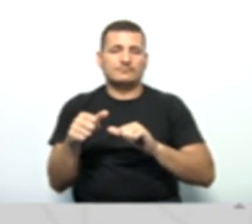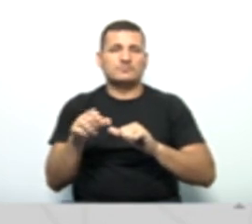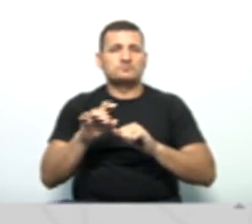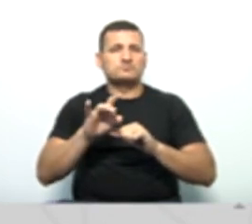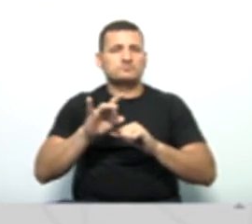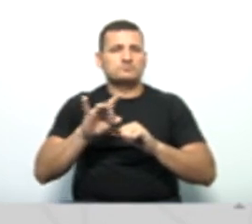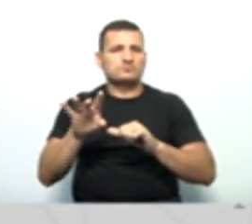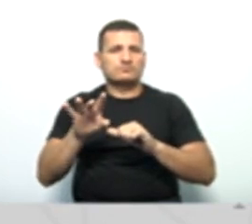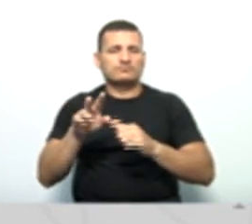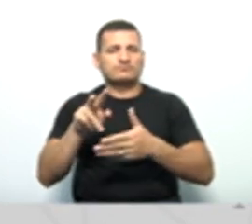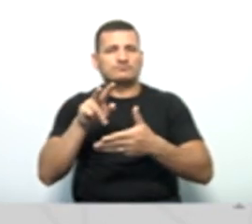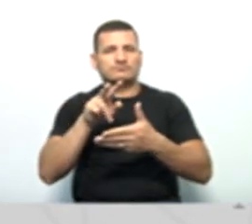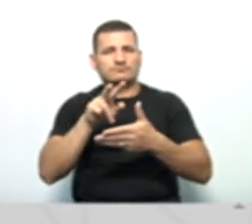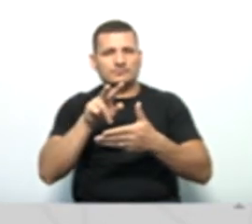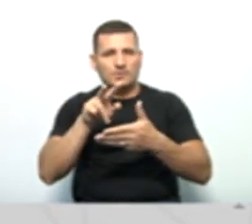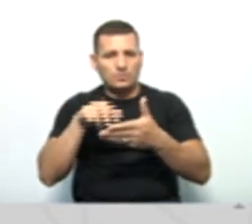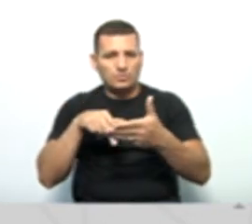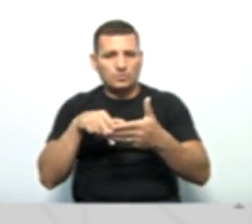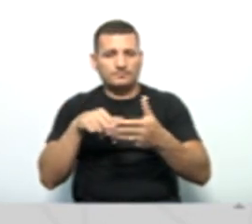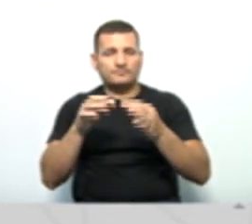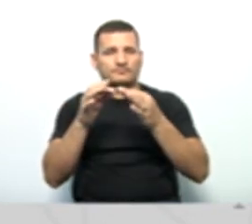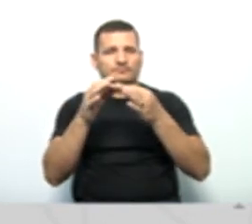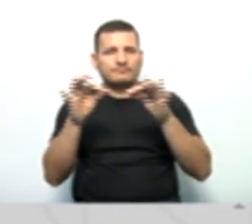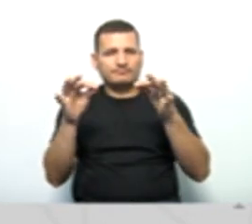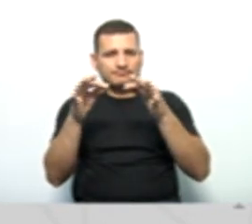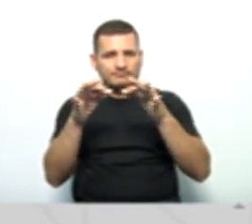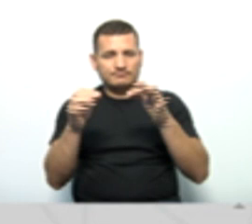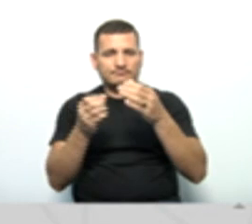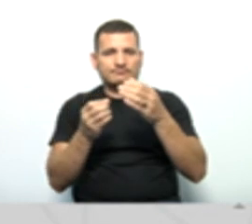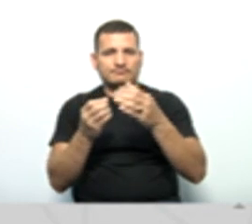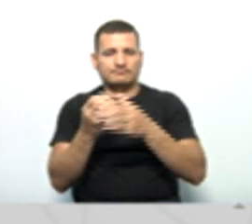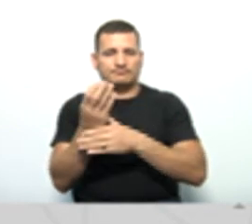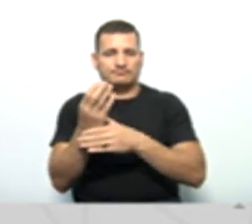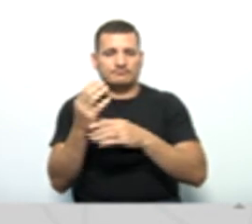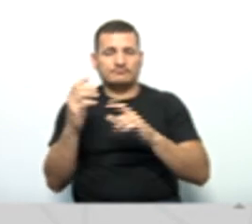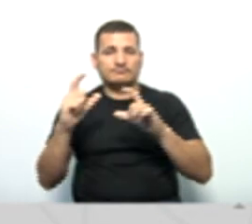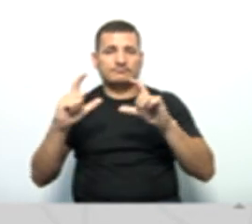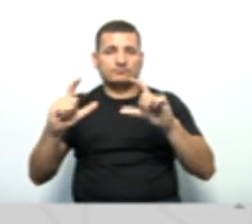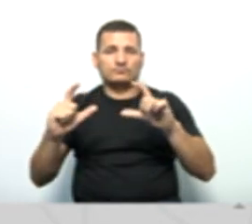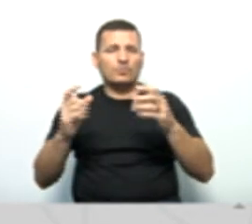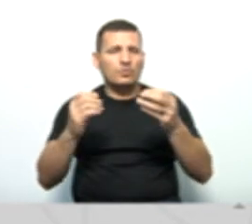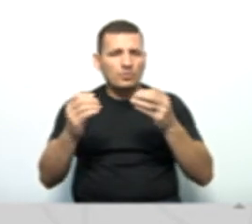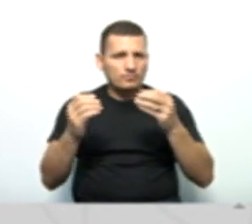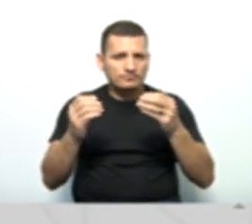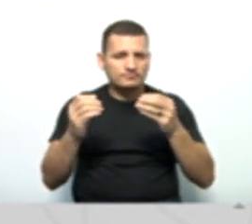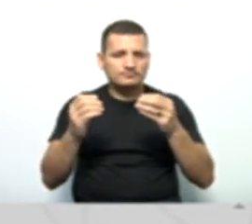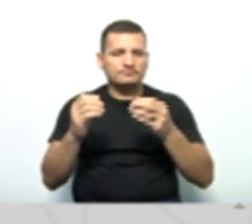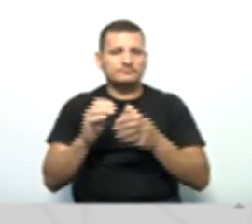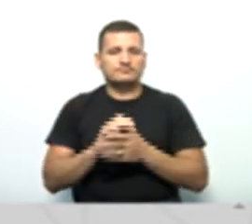leitura. A sintaxe cria uma tupla. Para você criar uma tupla você abre